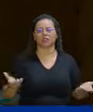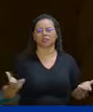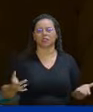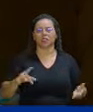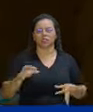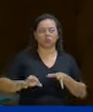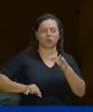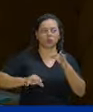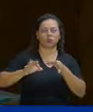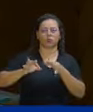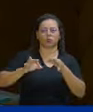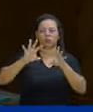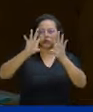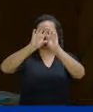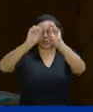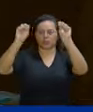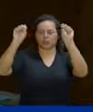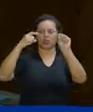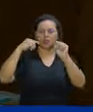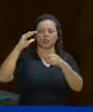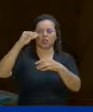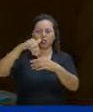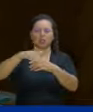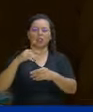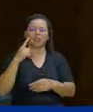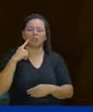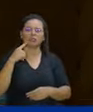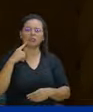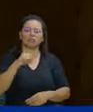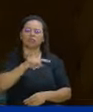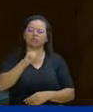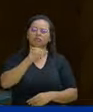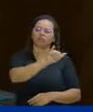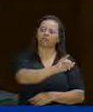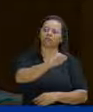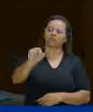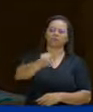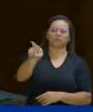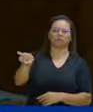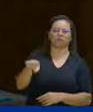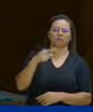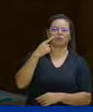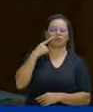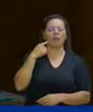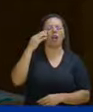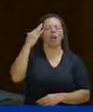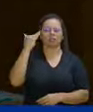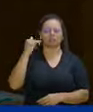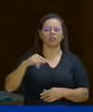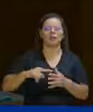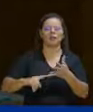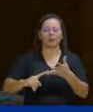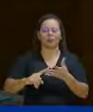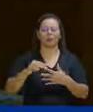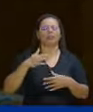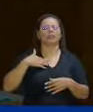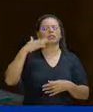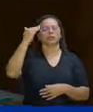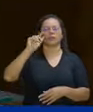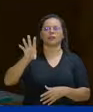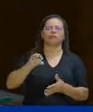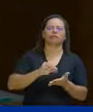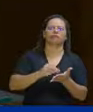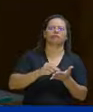Justiça Eleitoral e da sociedade sobre a documentação relacionada à prestação de contas, circunstâncias que exigem